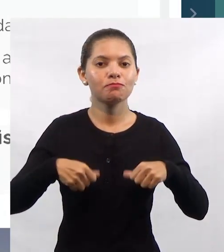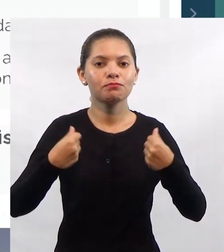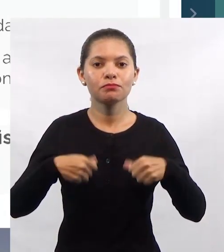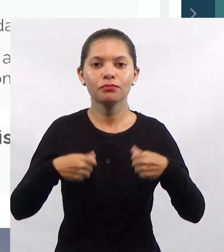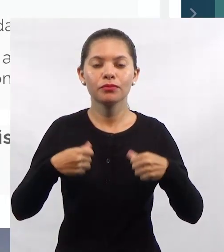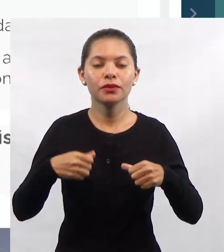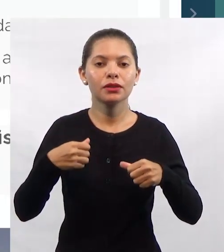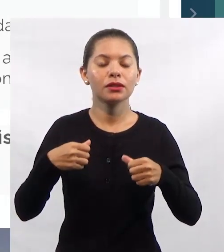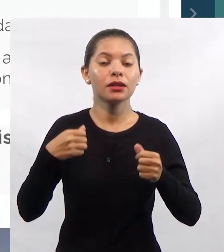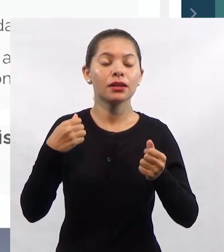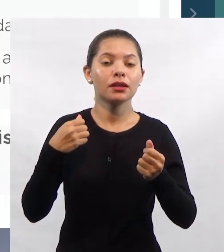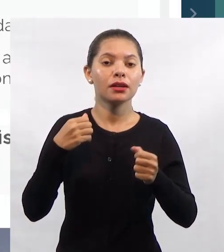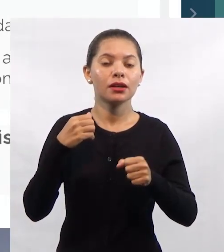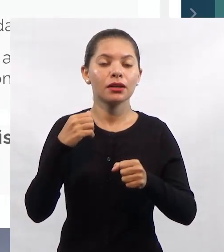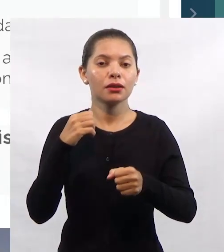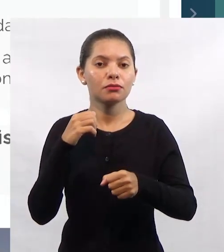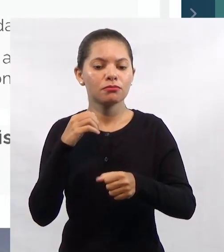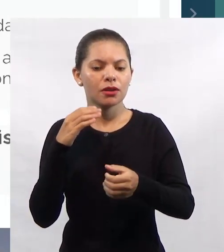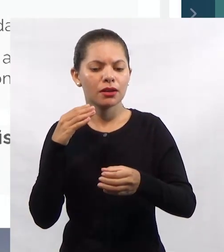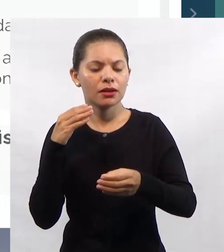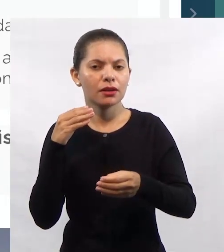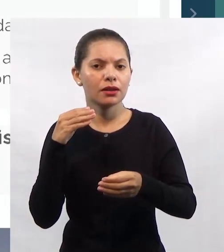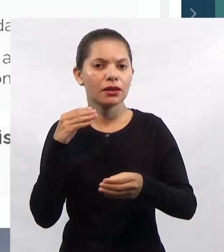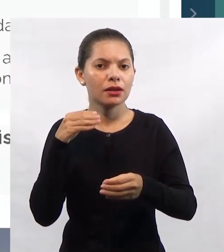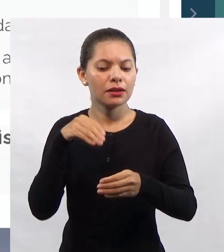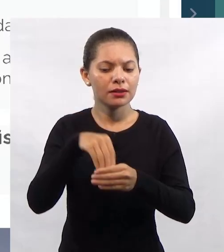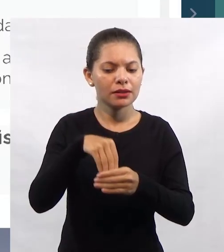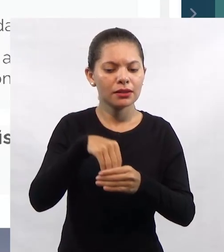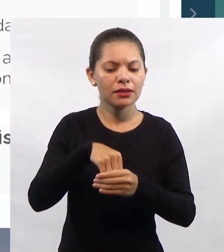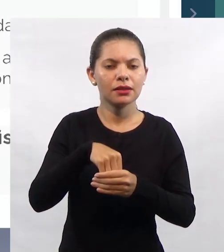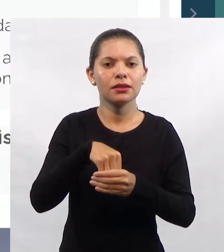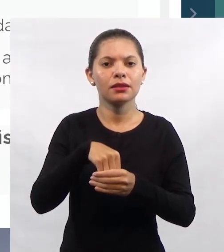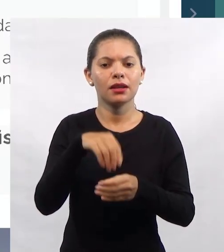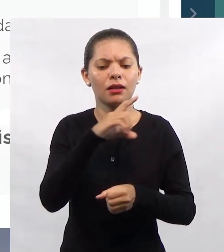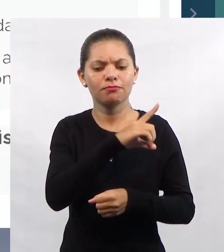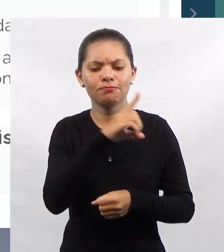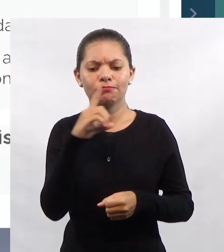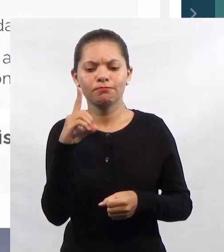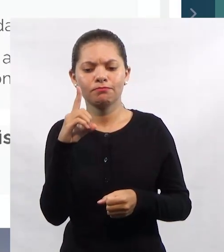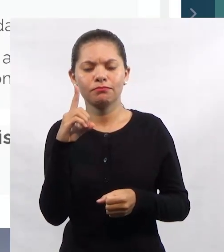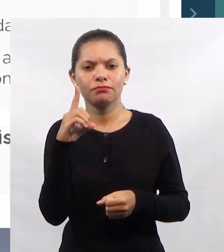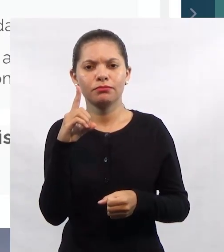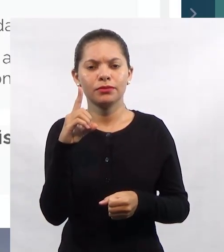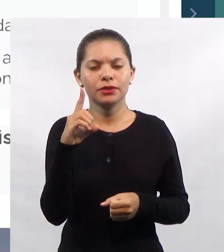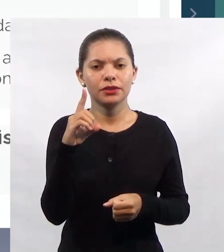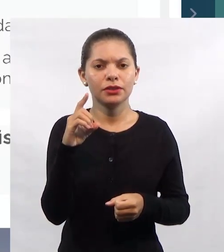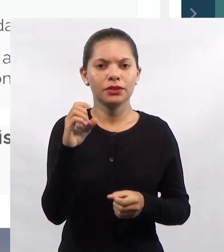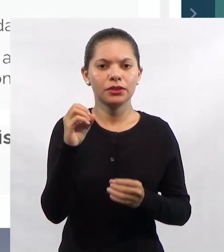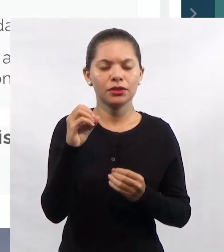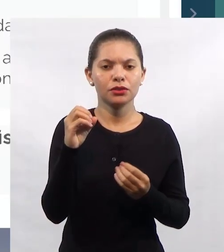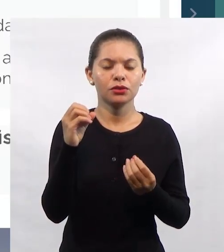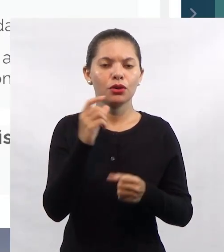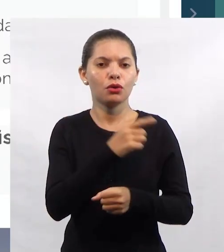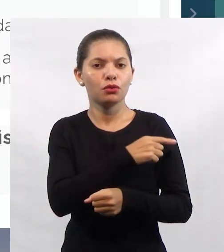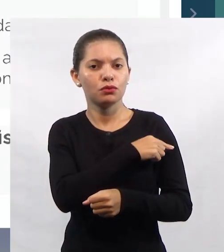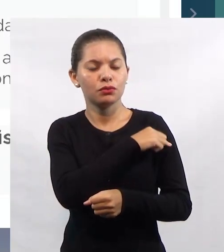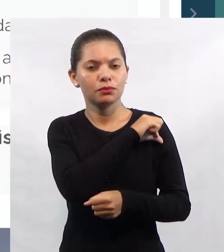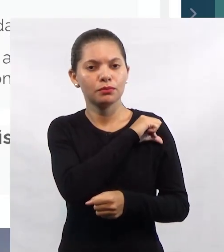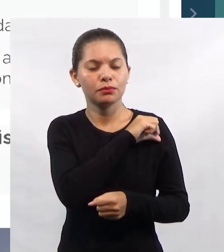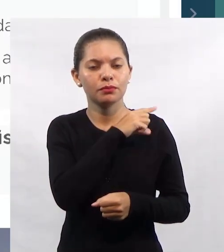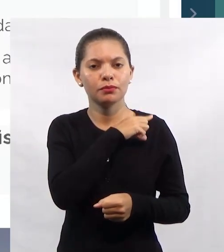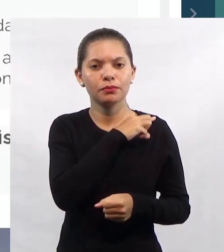não precisa de cursar todos os dias aquele nível de ensino, o